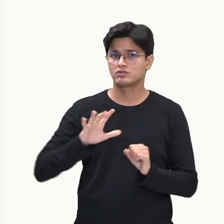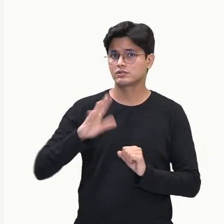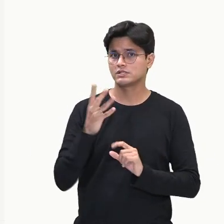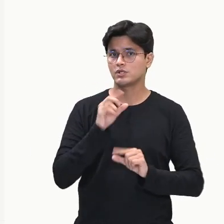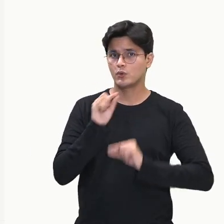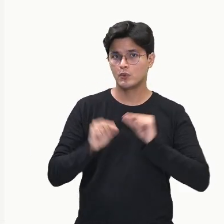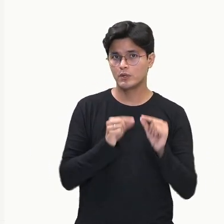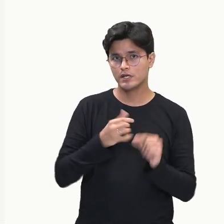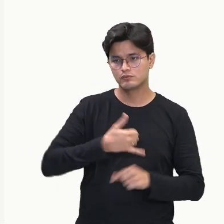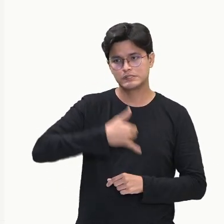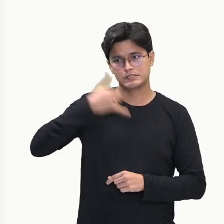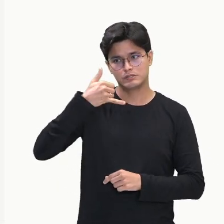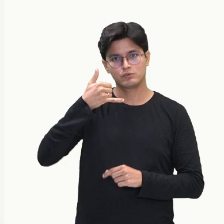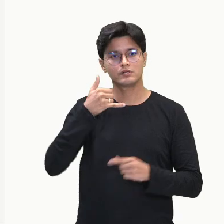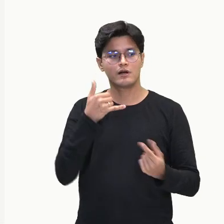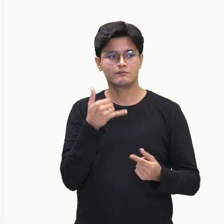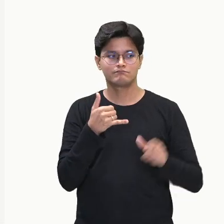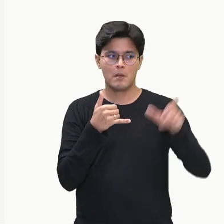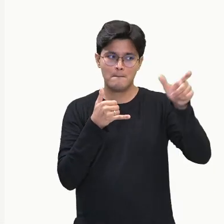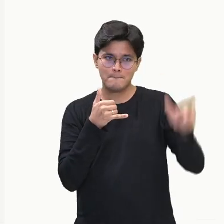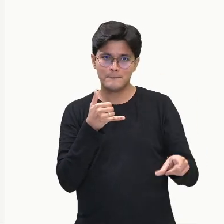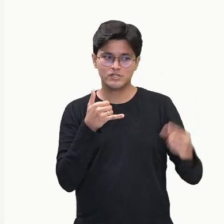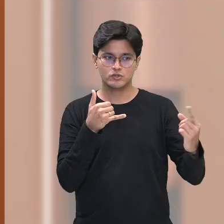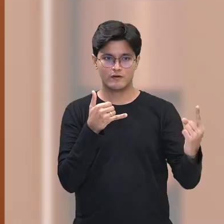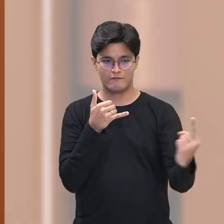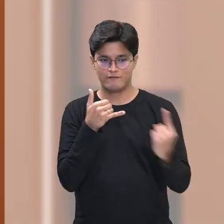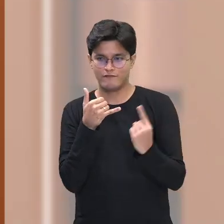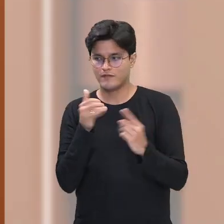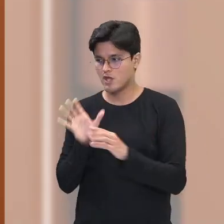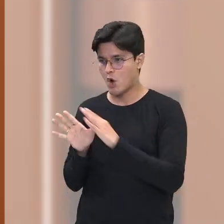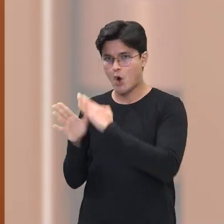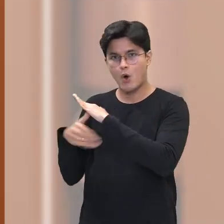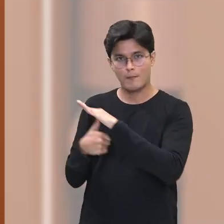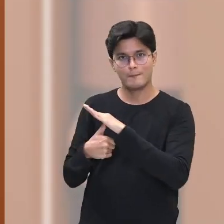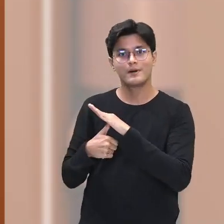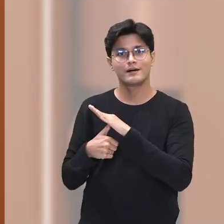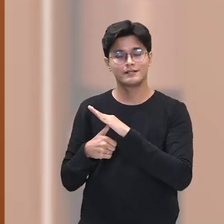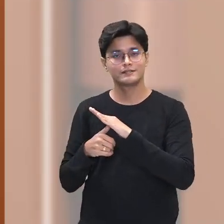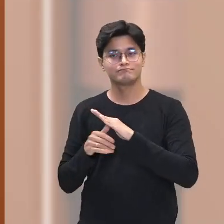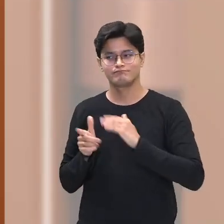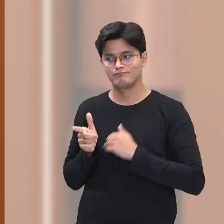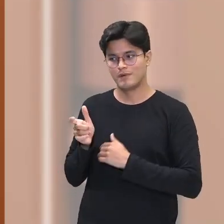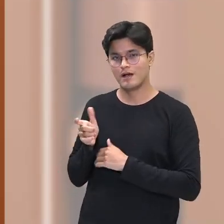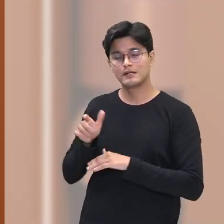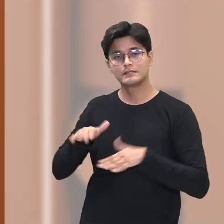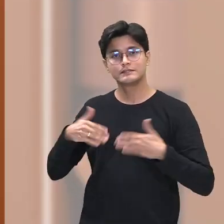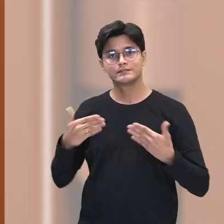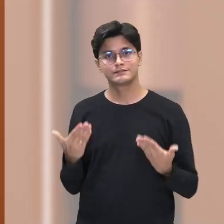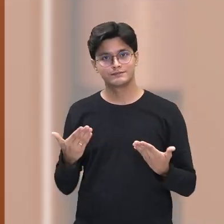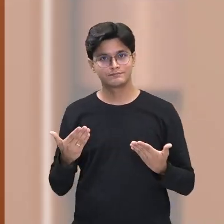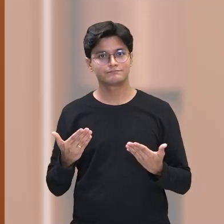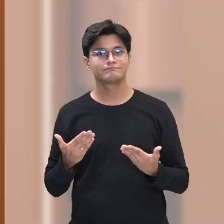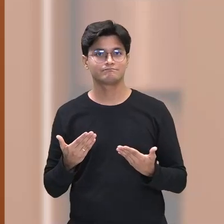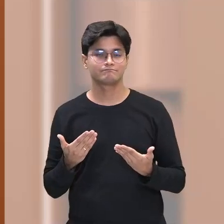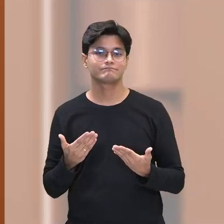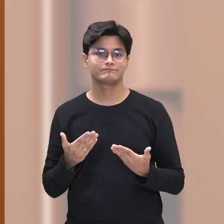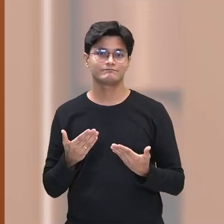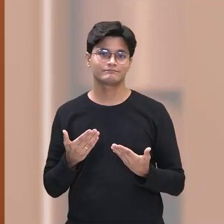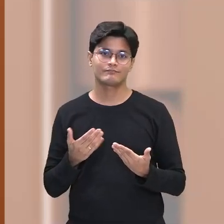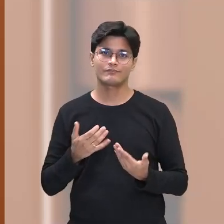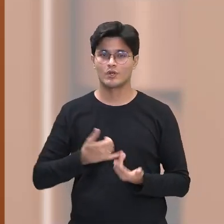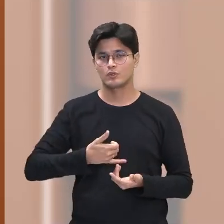saía de casa preparada para que, se fosse assaltada, entregar um celular ali mais comunzinho, um celular